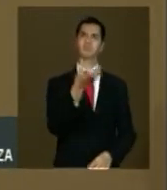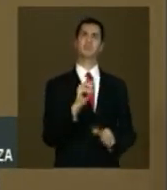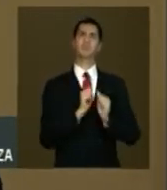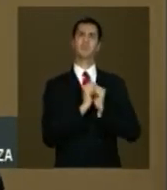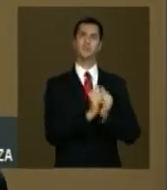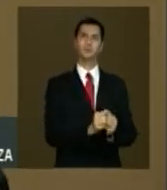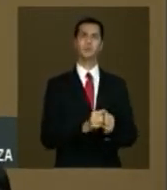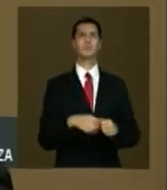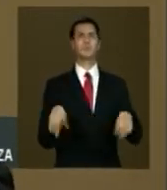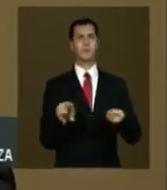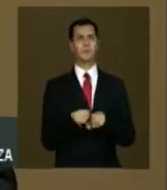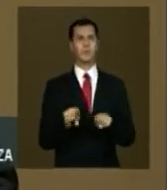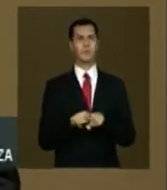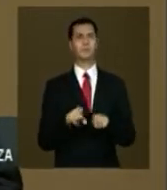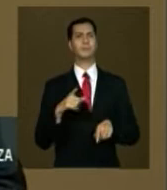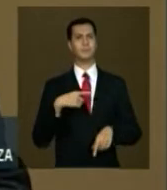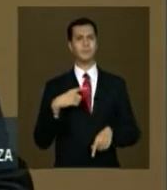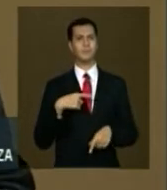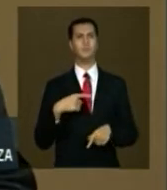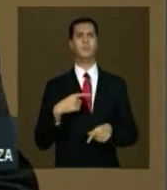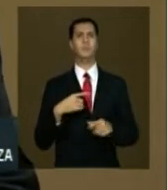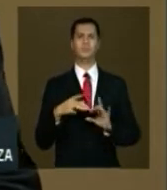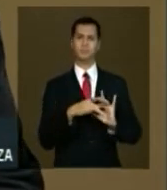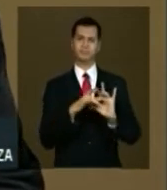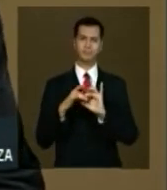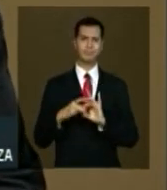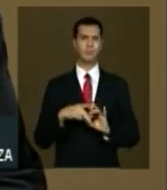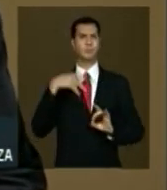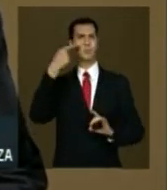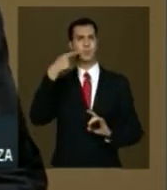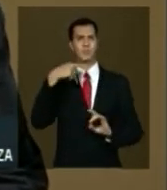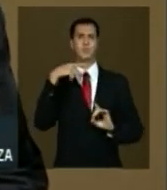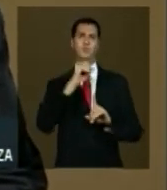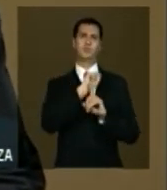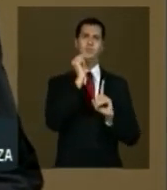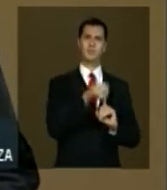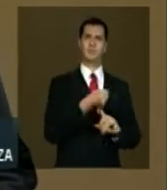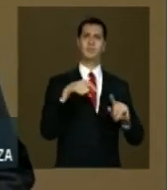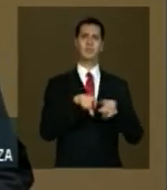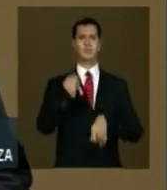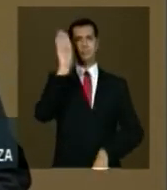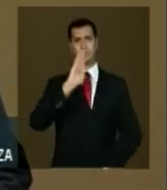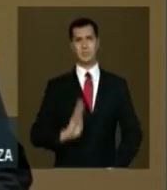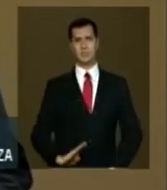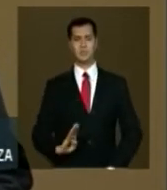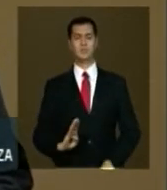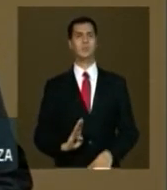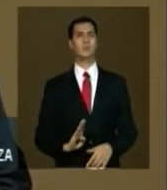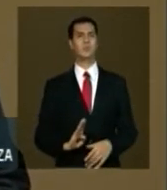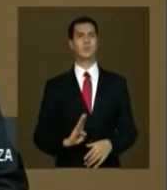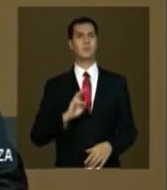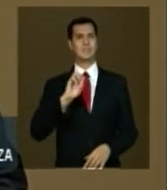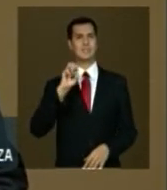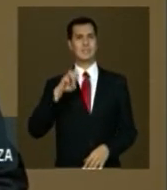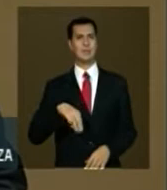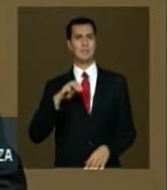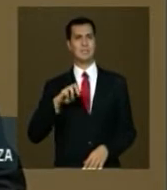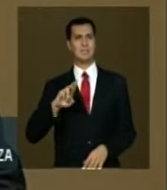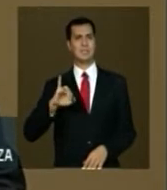construídos uma construído uma agenda na política social e no Brasil sem miséria muito importante estratégica